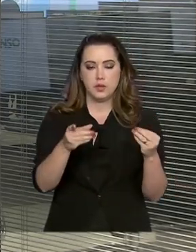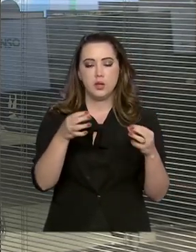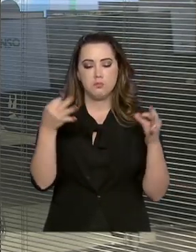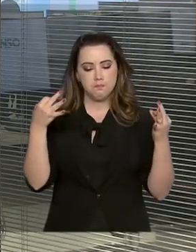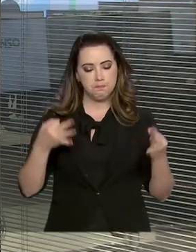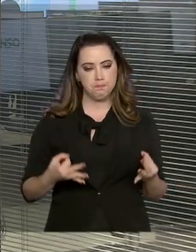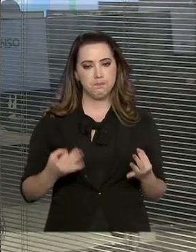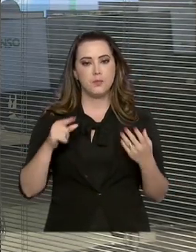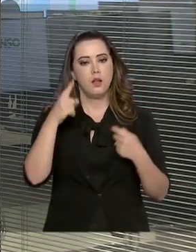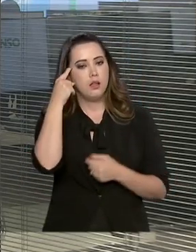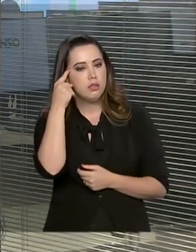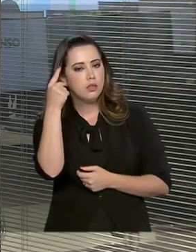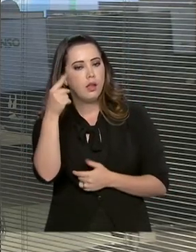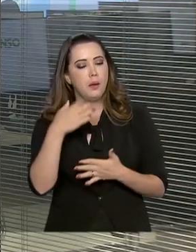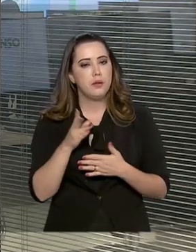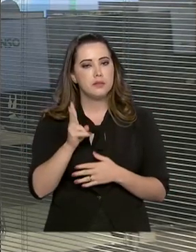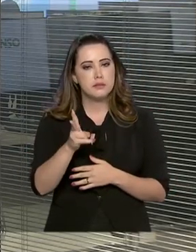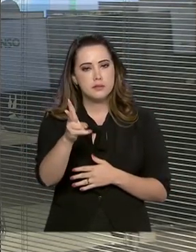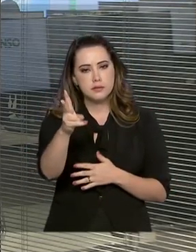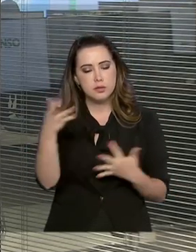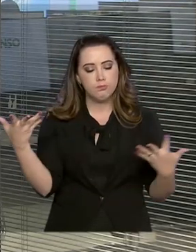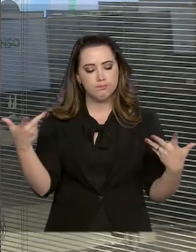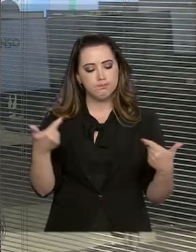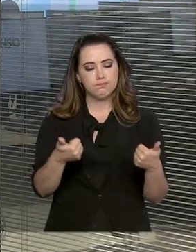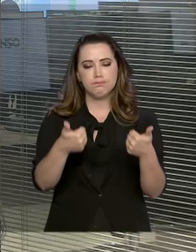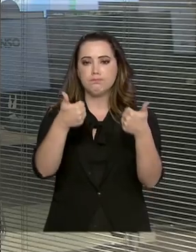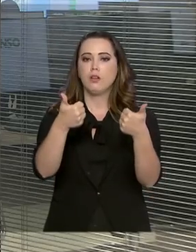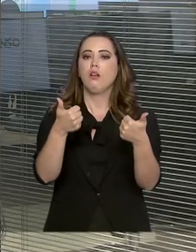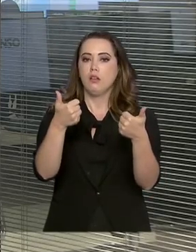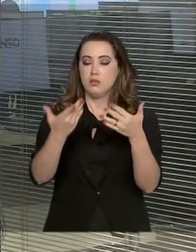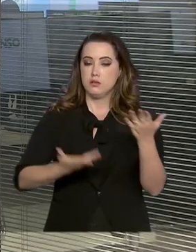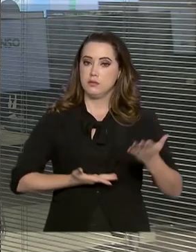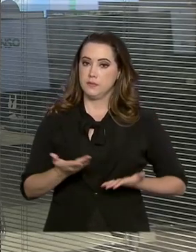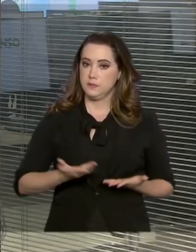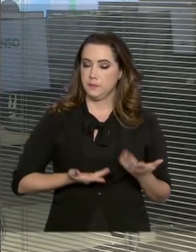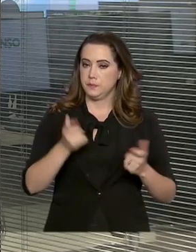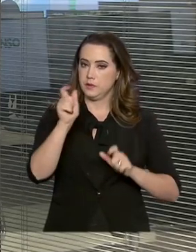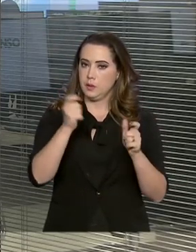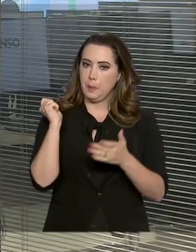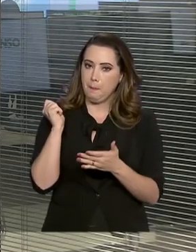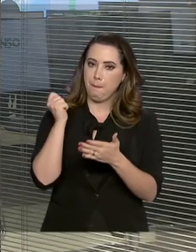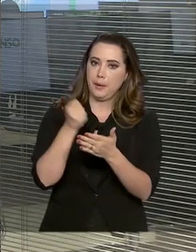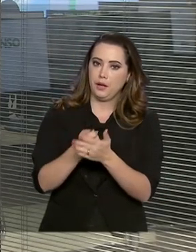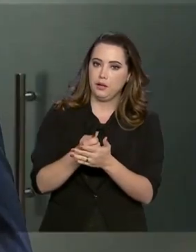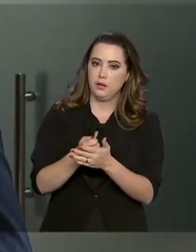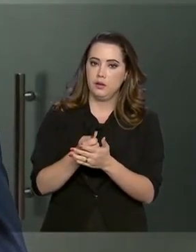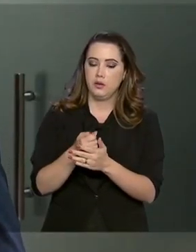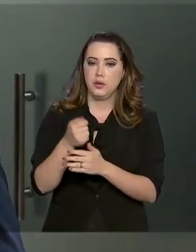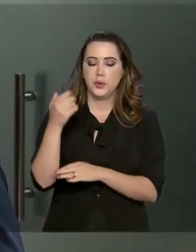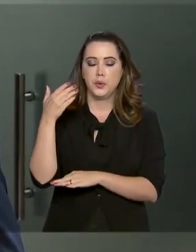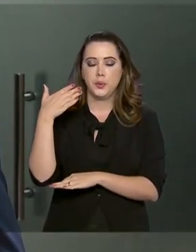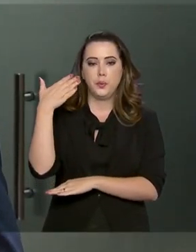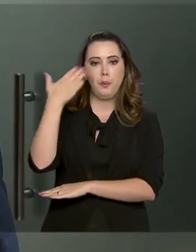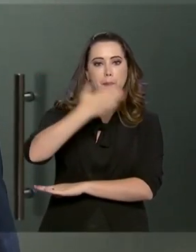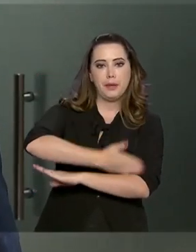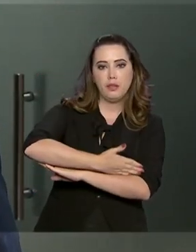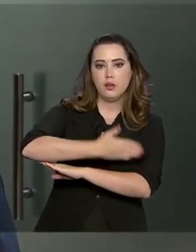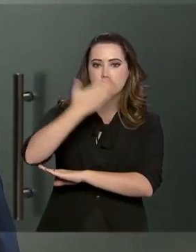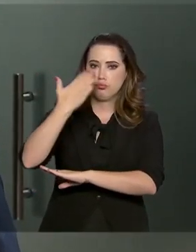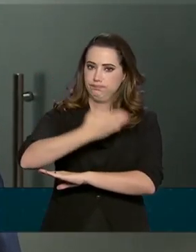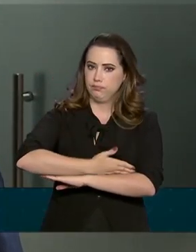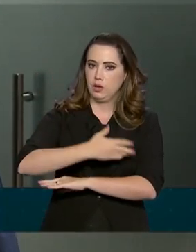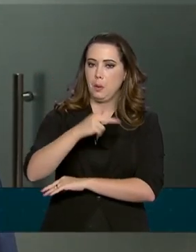é garantir a qualidade do serviço prestado ao cidadão, que contribui pagando o pedágio. Isso aumenta o poder de